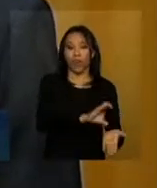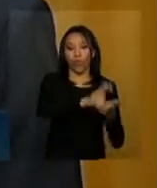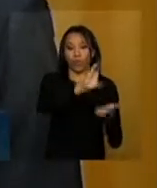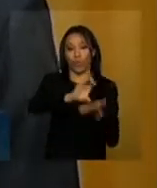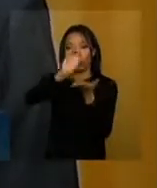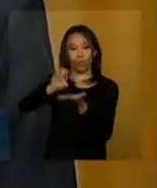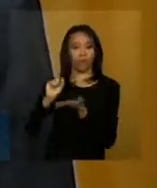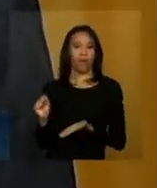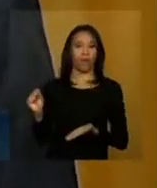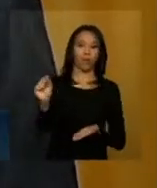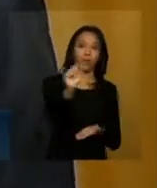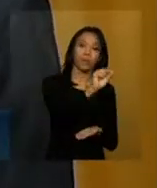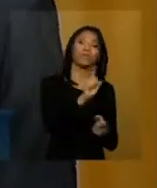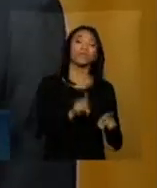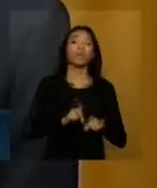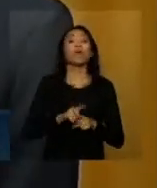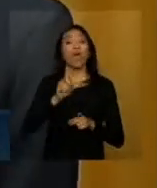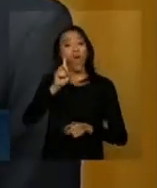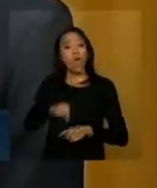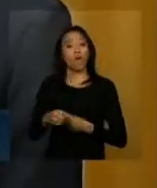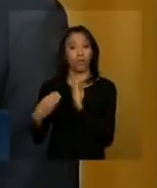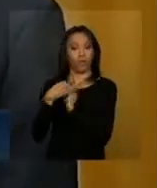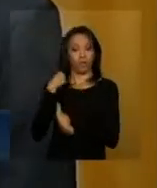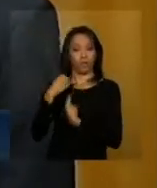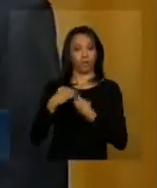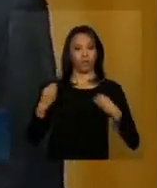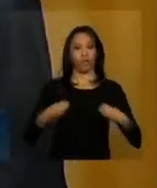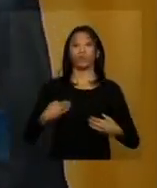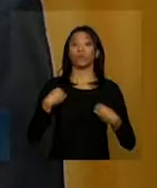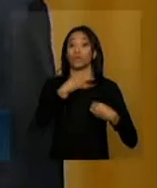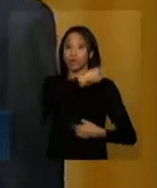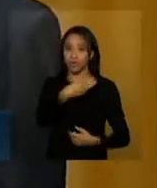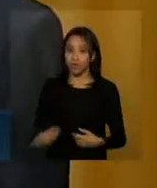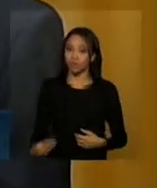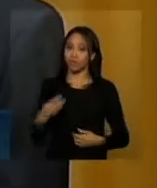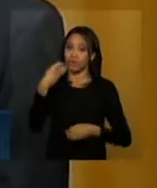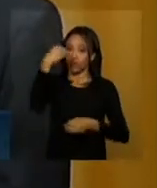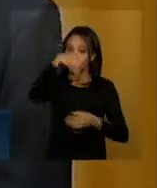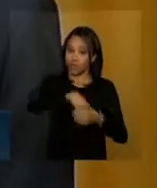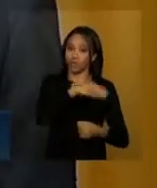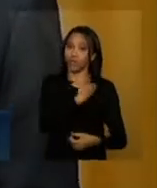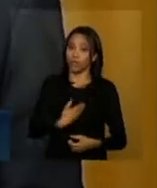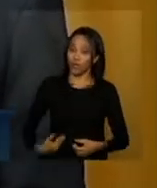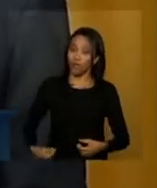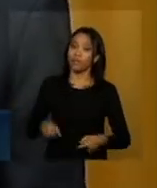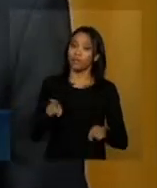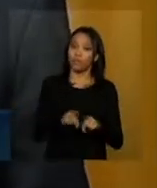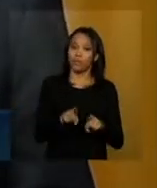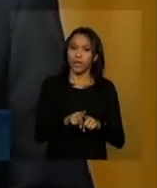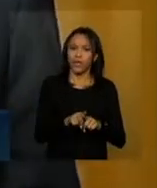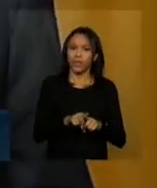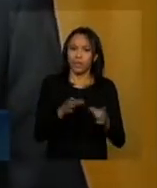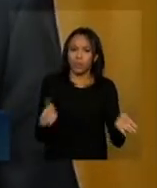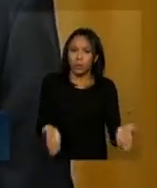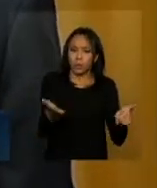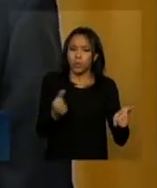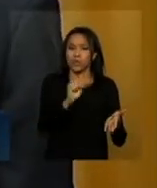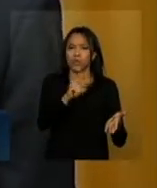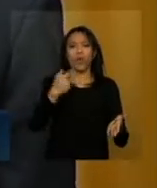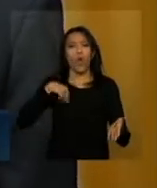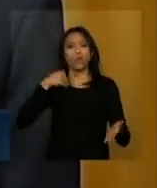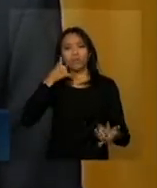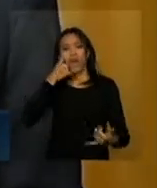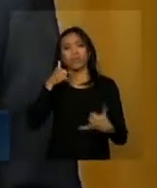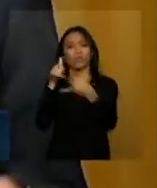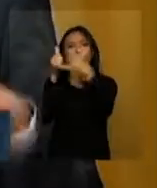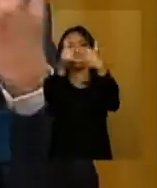Foi uma determinação do ministro desde o início do governo, a ativação da ouvidoria do SUS, que nós temos ligado para todas as gestantes